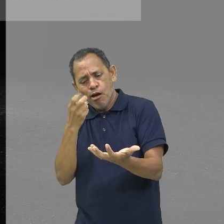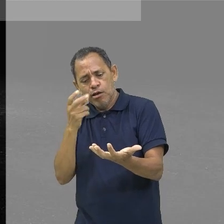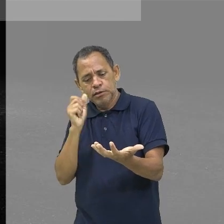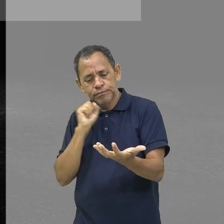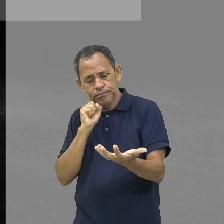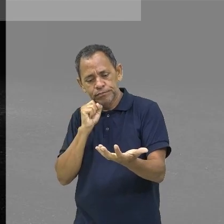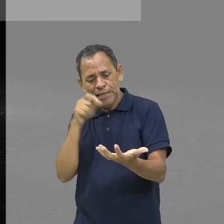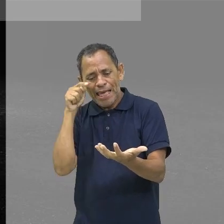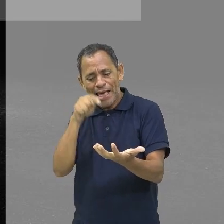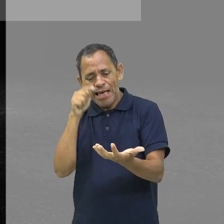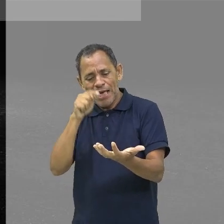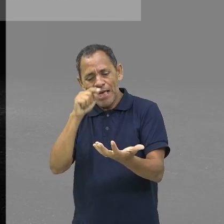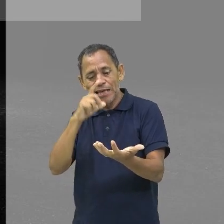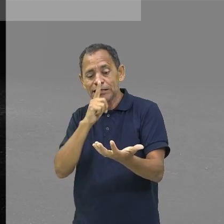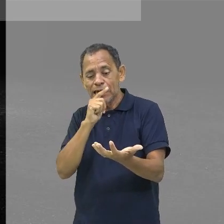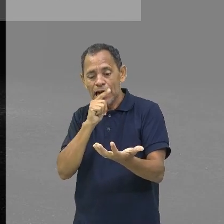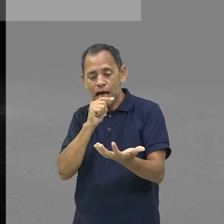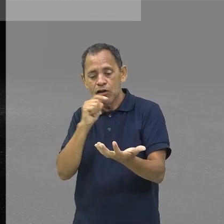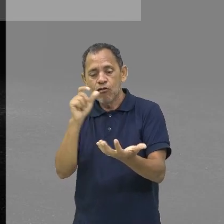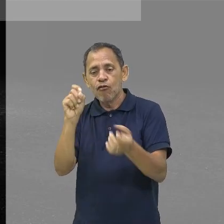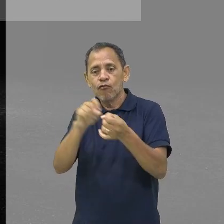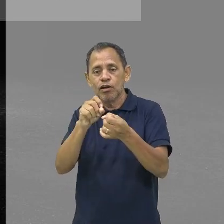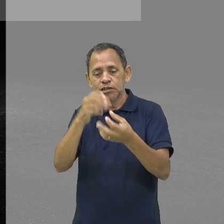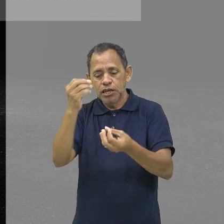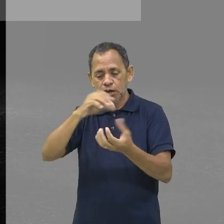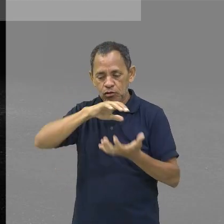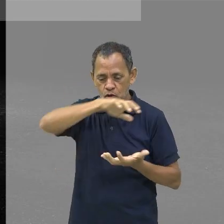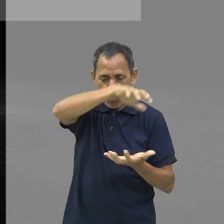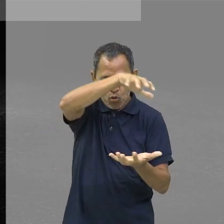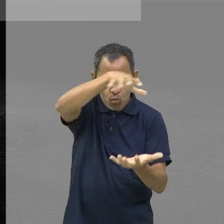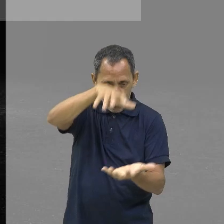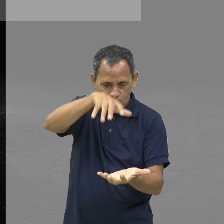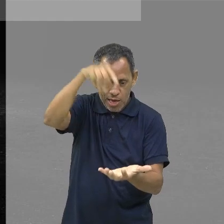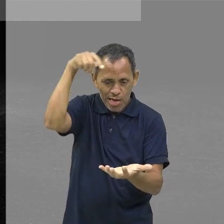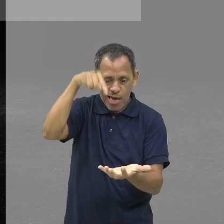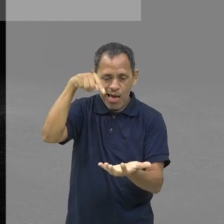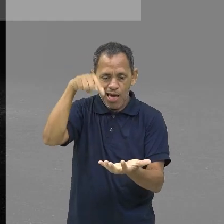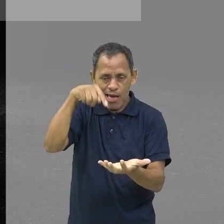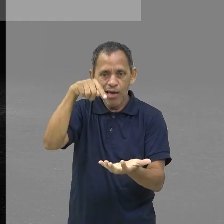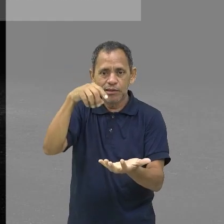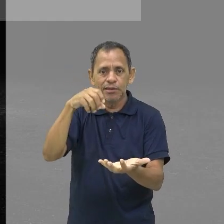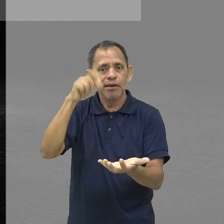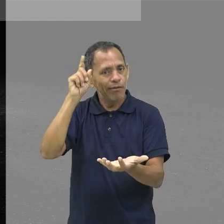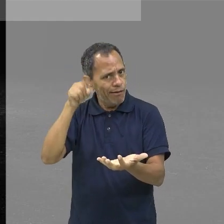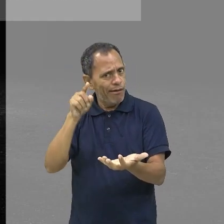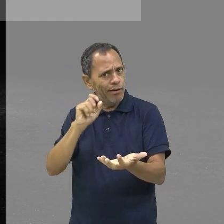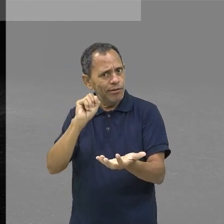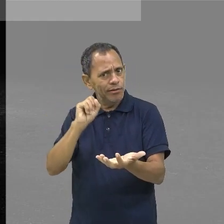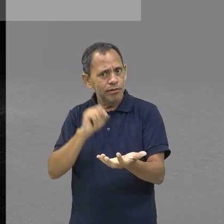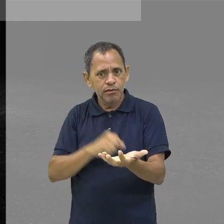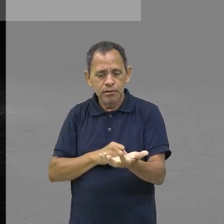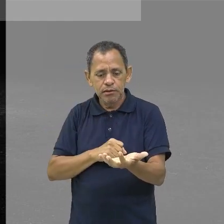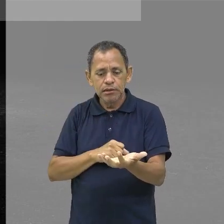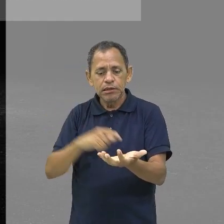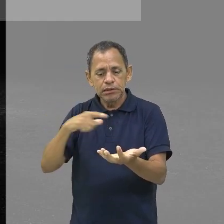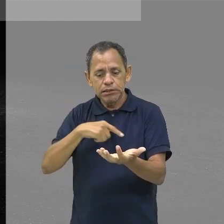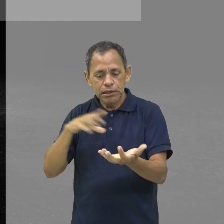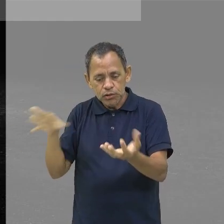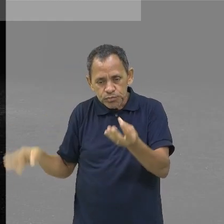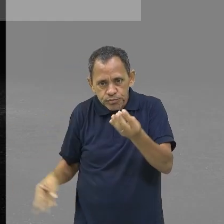A água é o que faz com que o nosso planeta seja como ele é. E ela